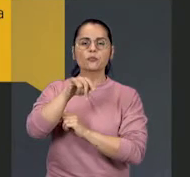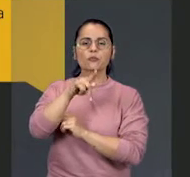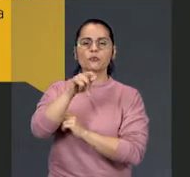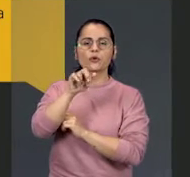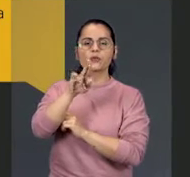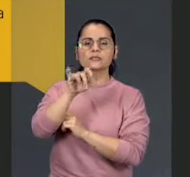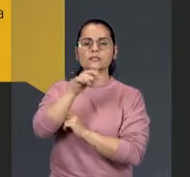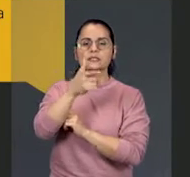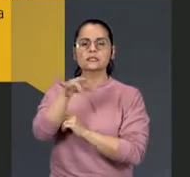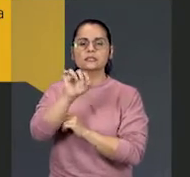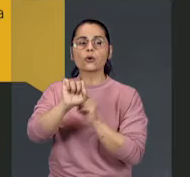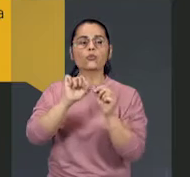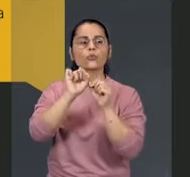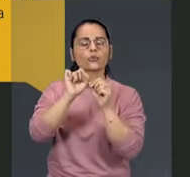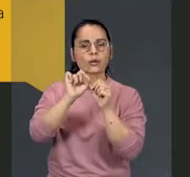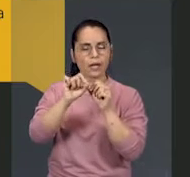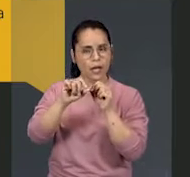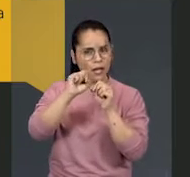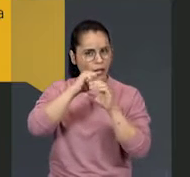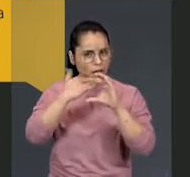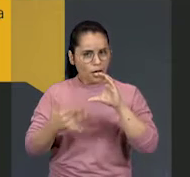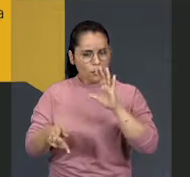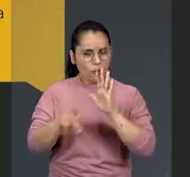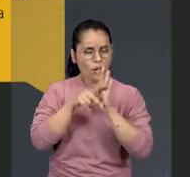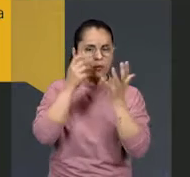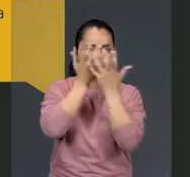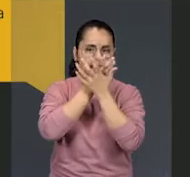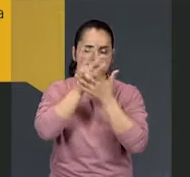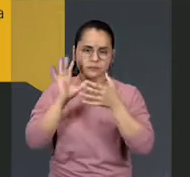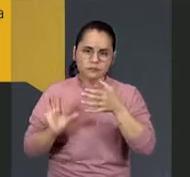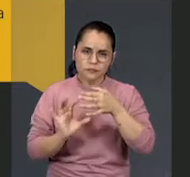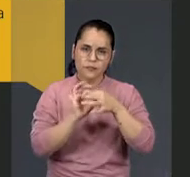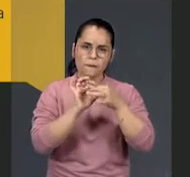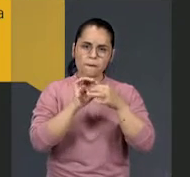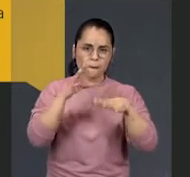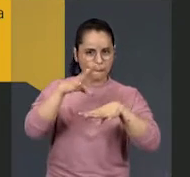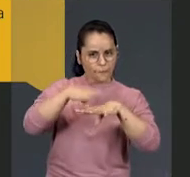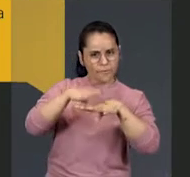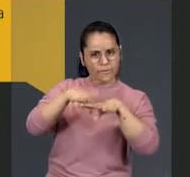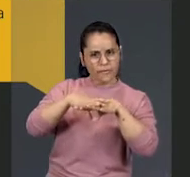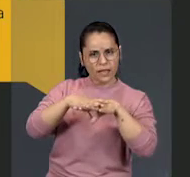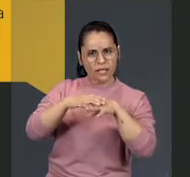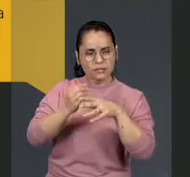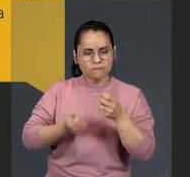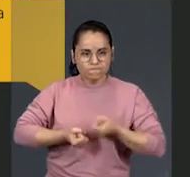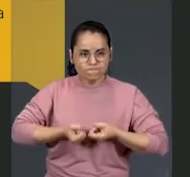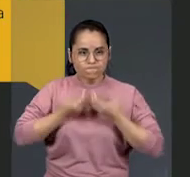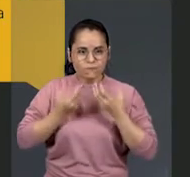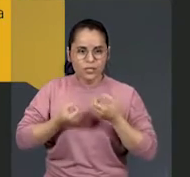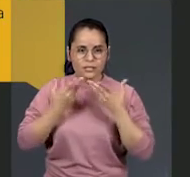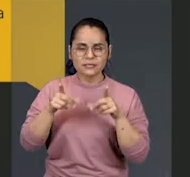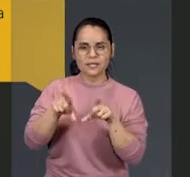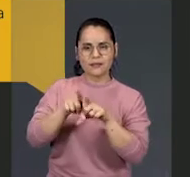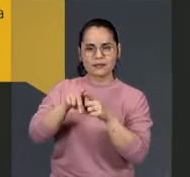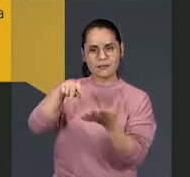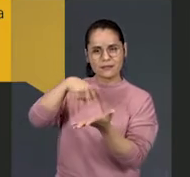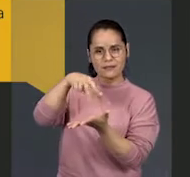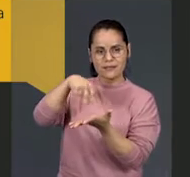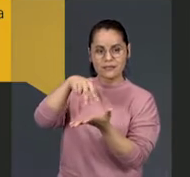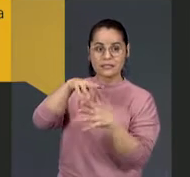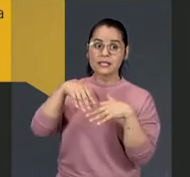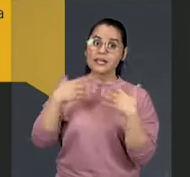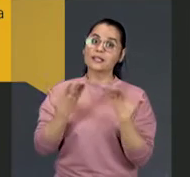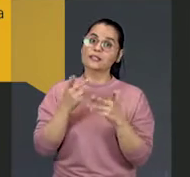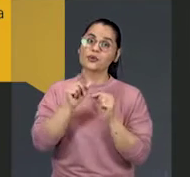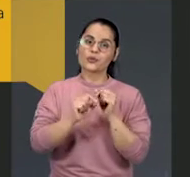uma característica da música e está associada à matemática, poesia e à dança.